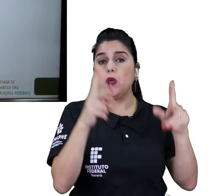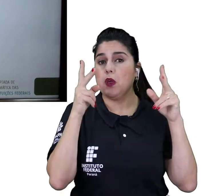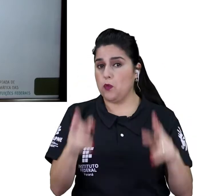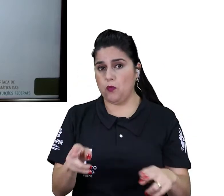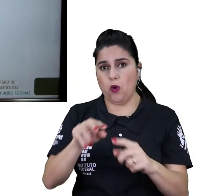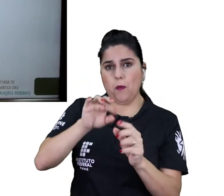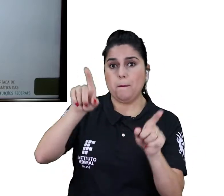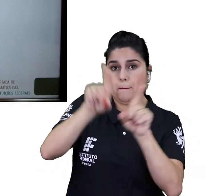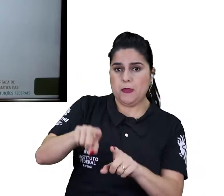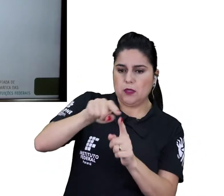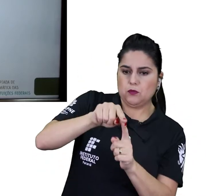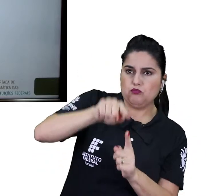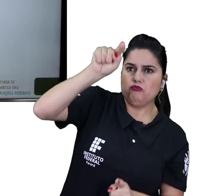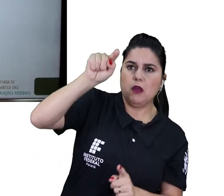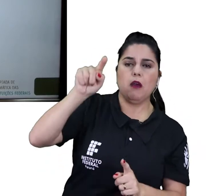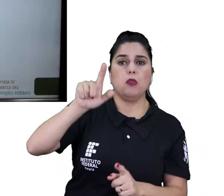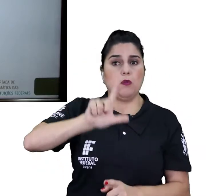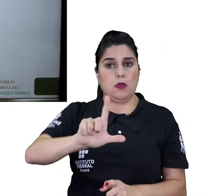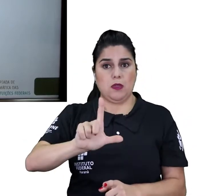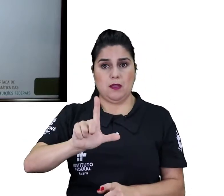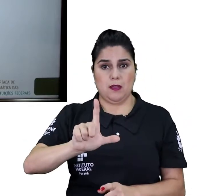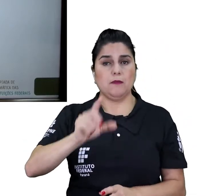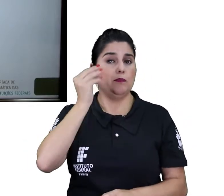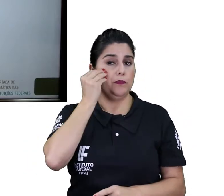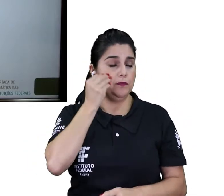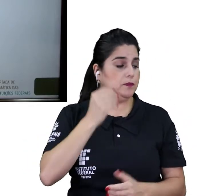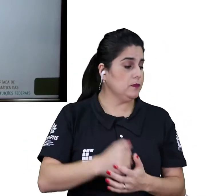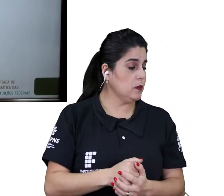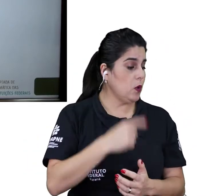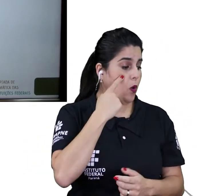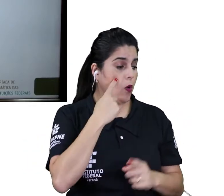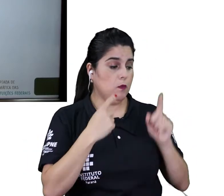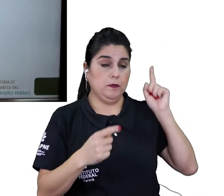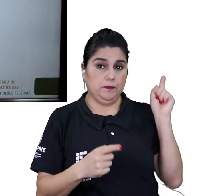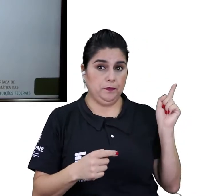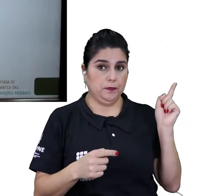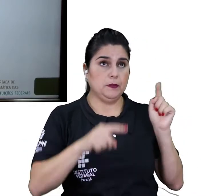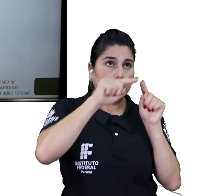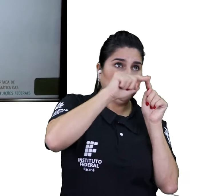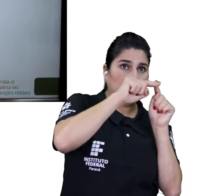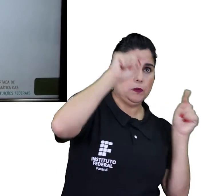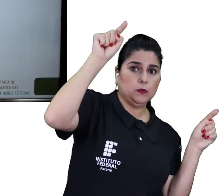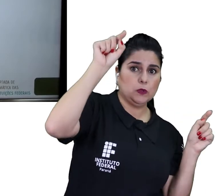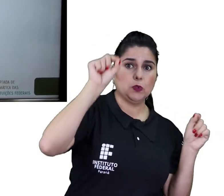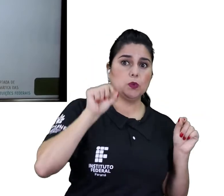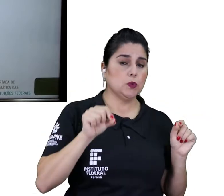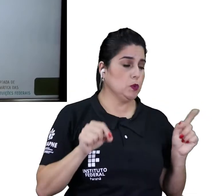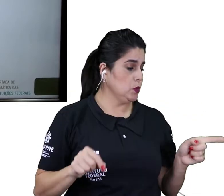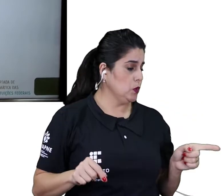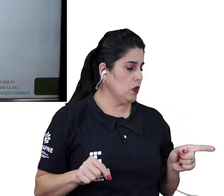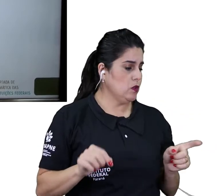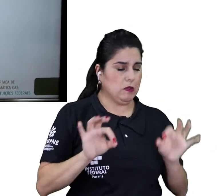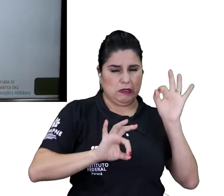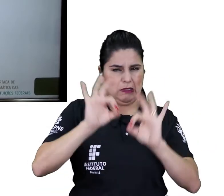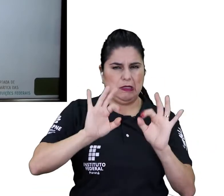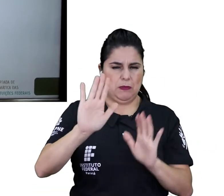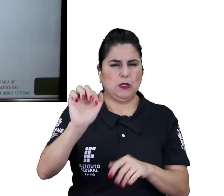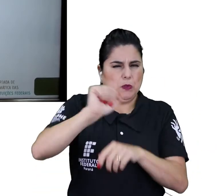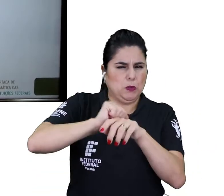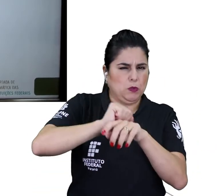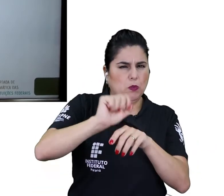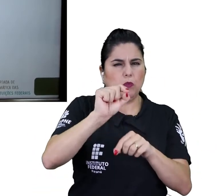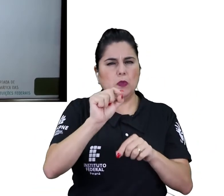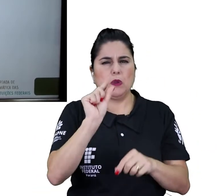mesmo lado L. Vamos definir que este lado, eu vou organizar melhor aqui que